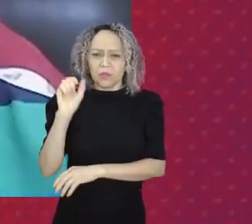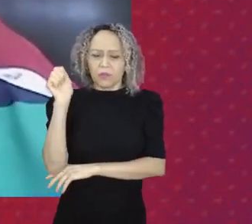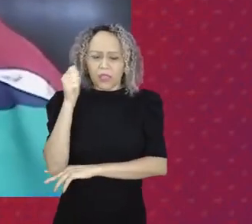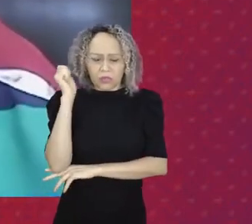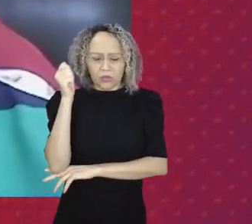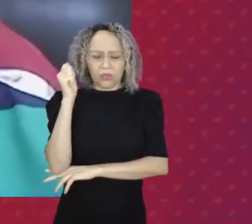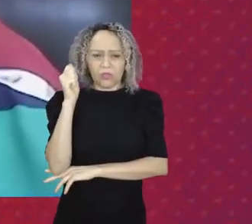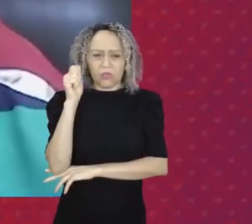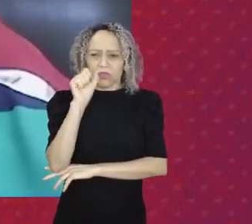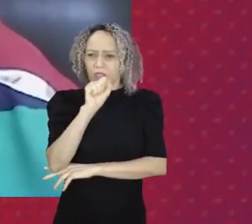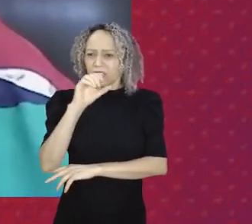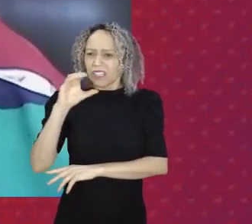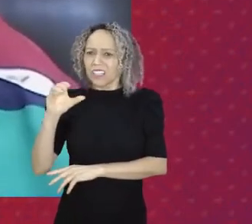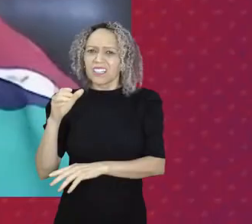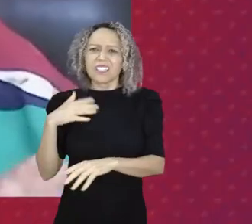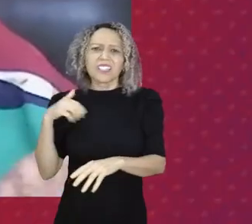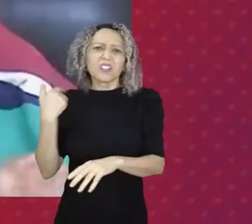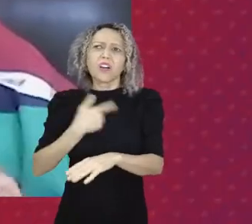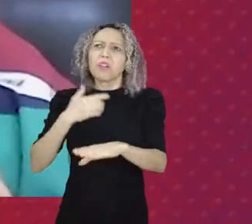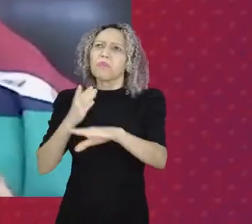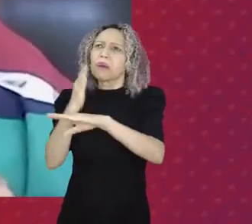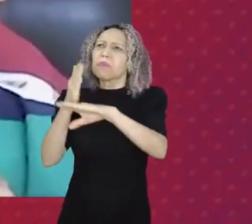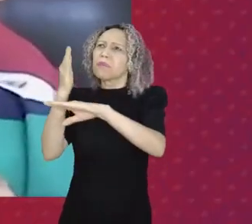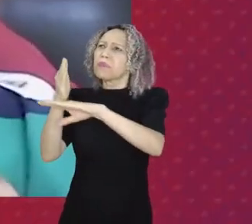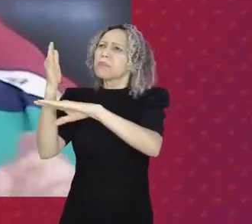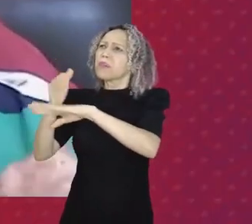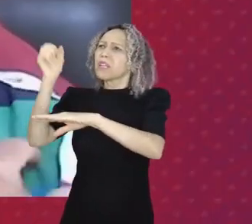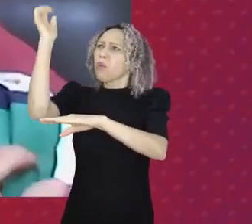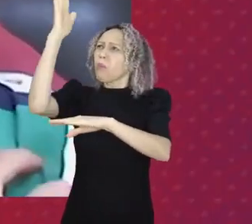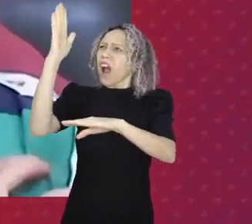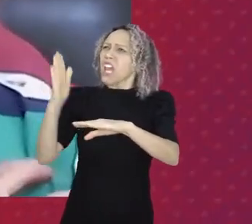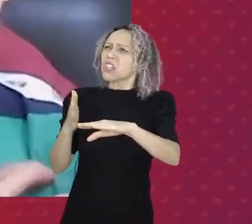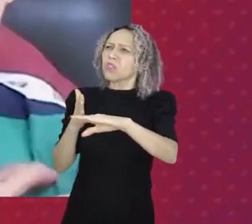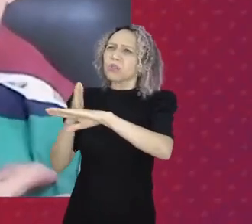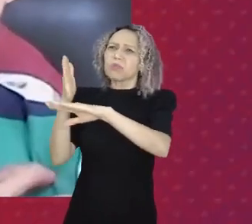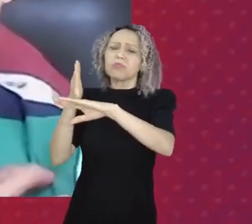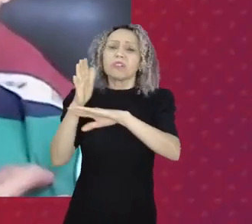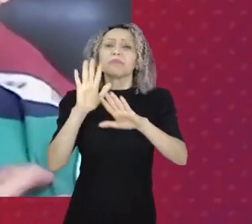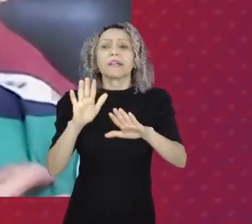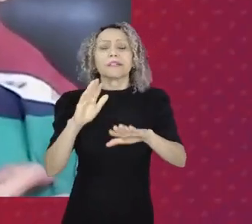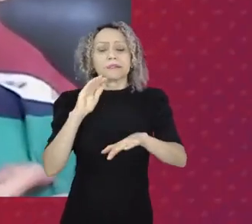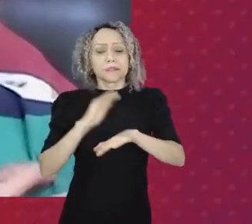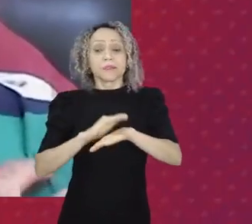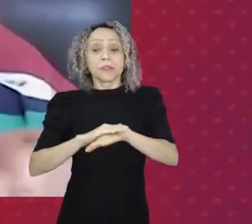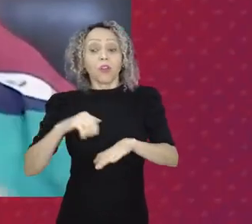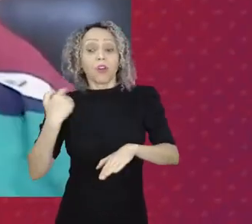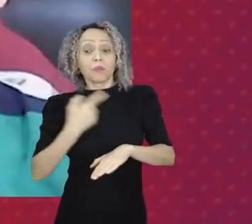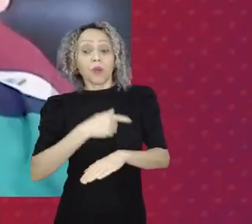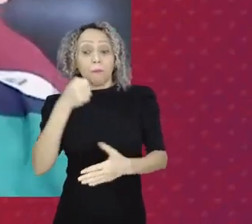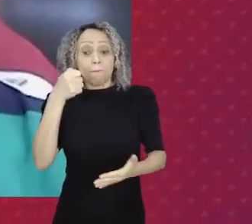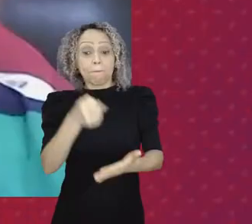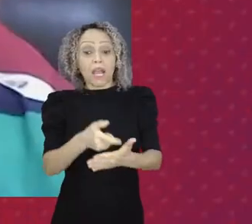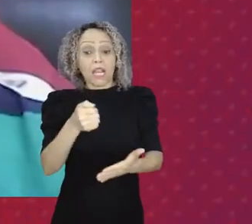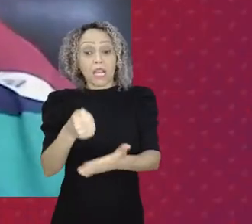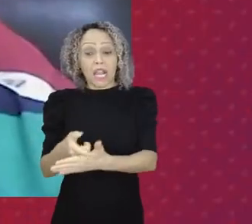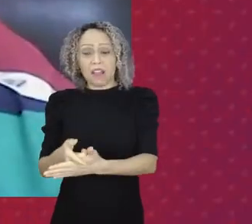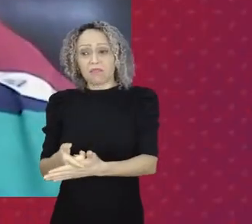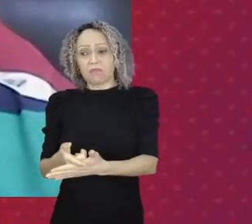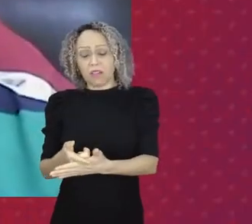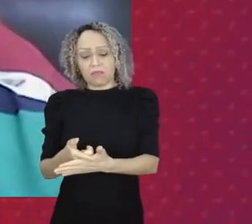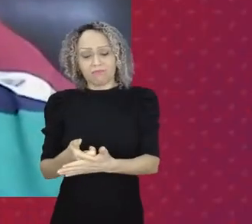o país inteiro, sempre a custas das nossas despesas, para construir o